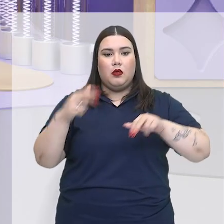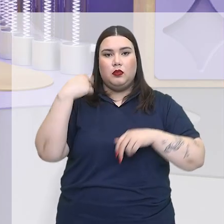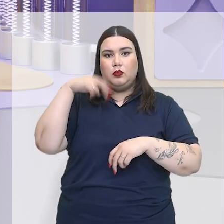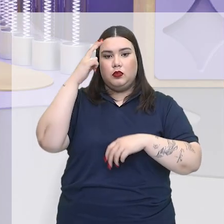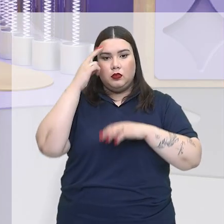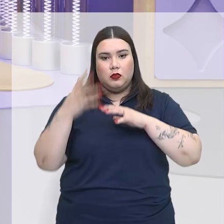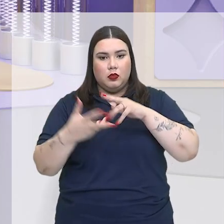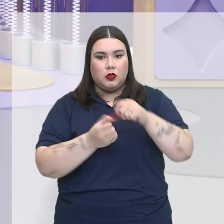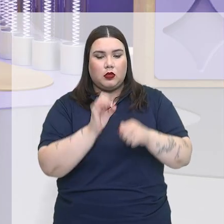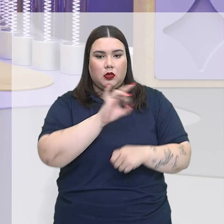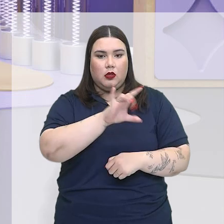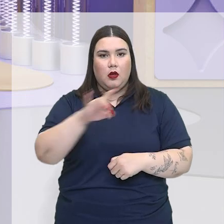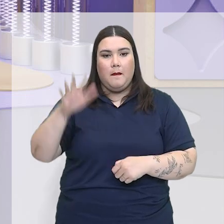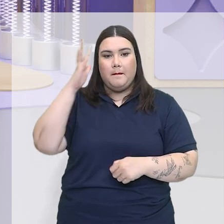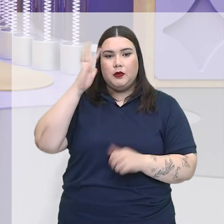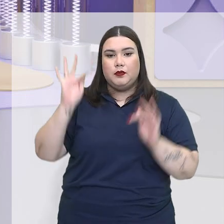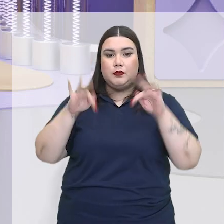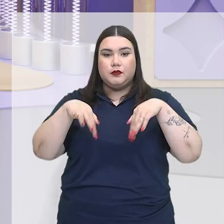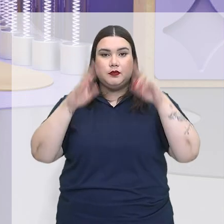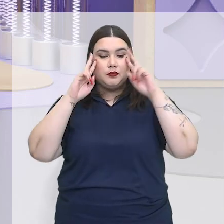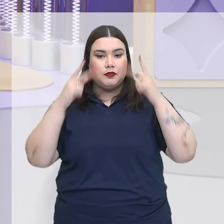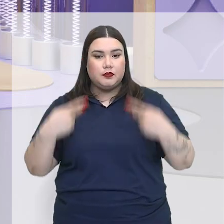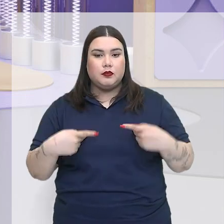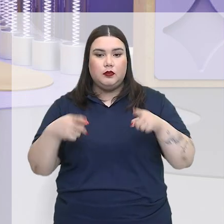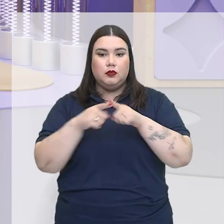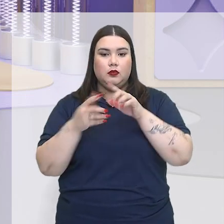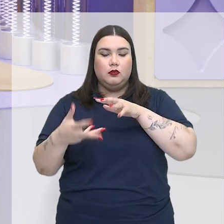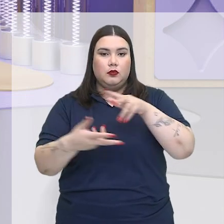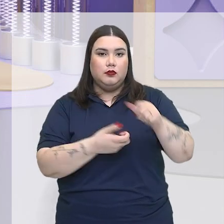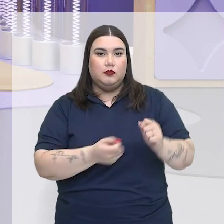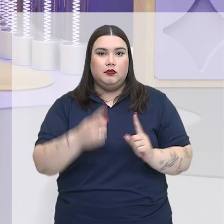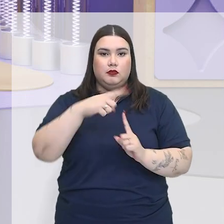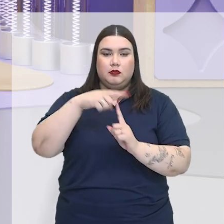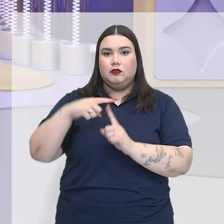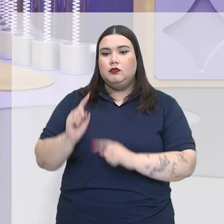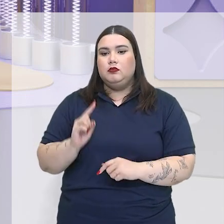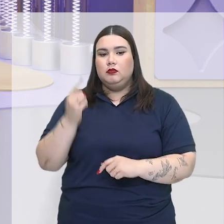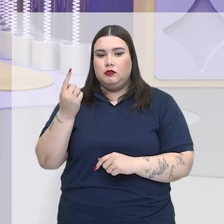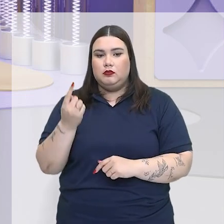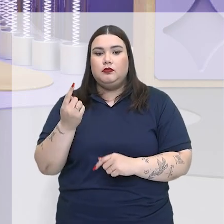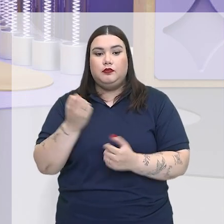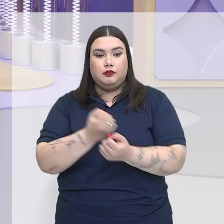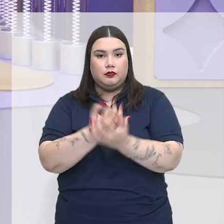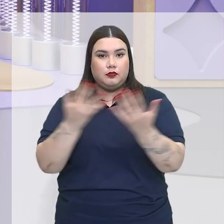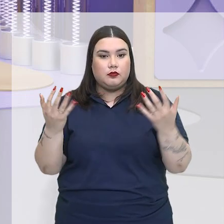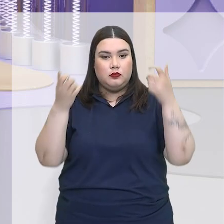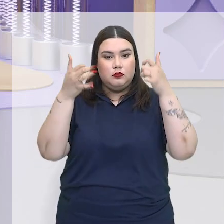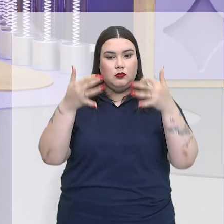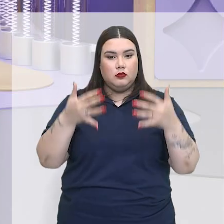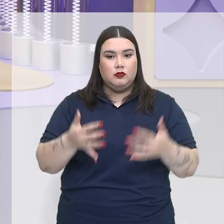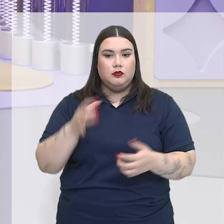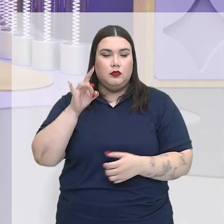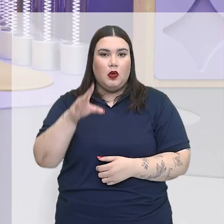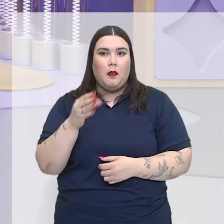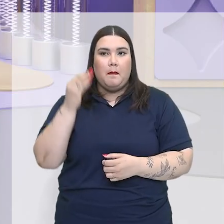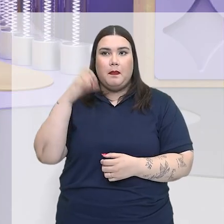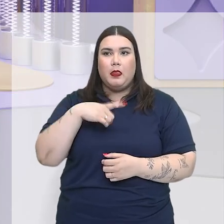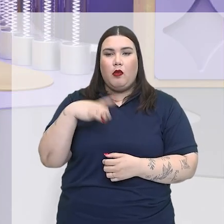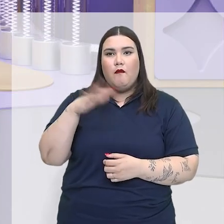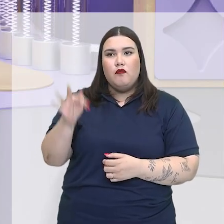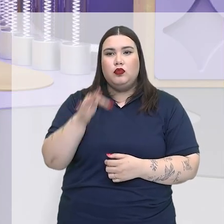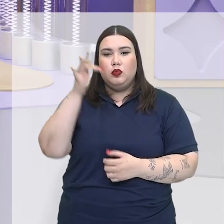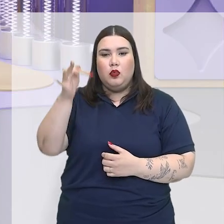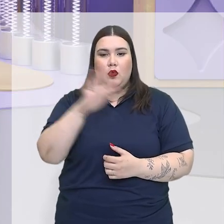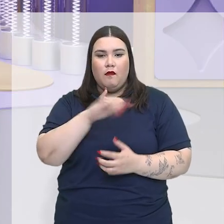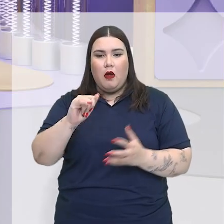do mundo, cada uma imaginando o fim da humanidade ou do mundo de maneiras bem únicas. Muitos desses relatos não apenas prevê